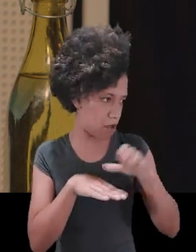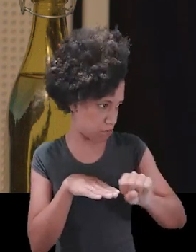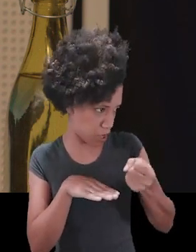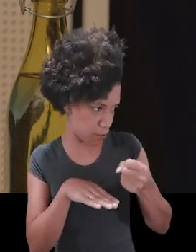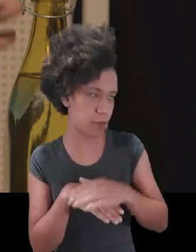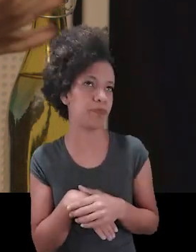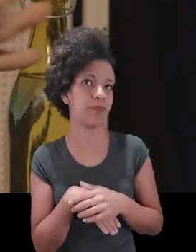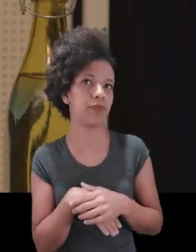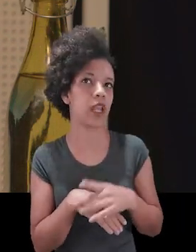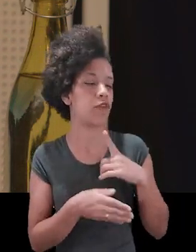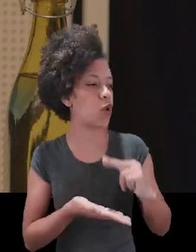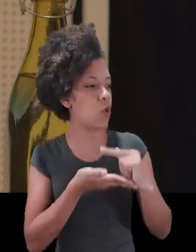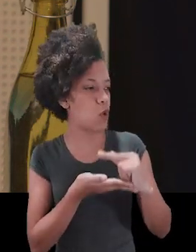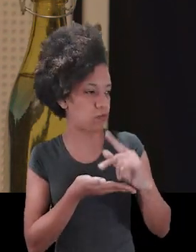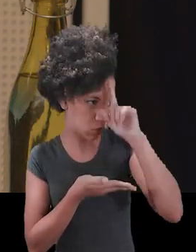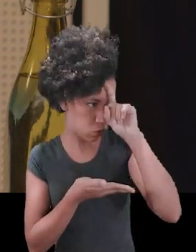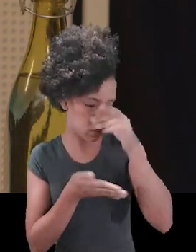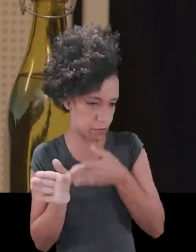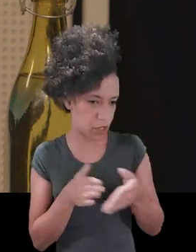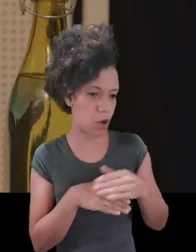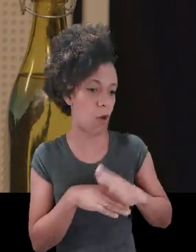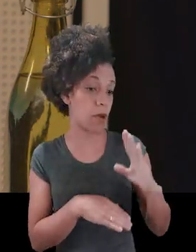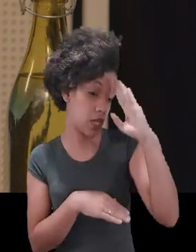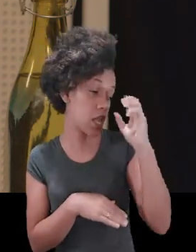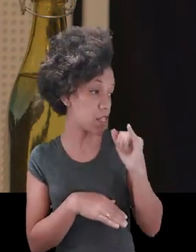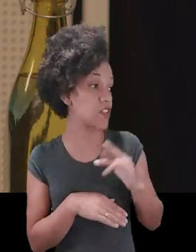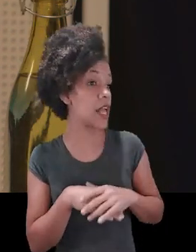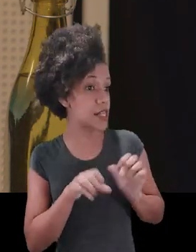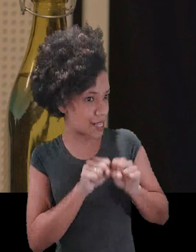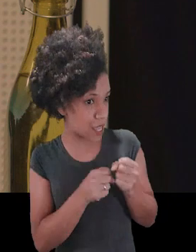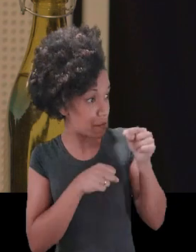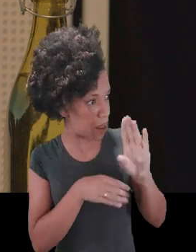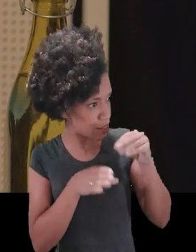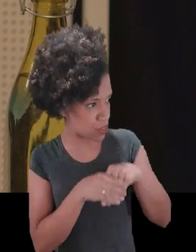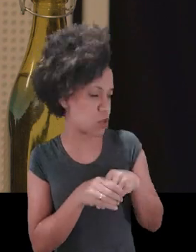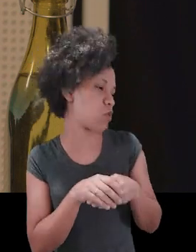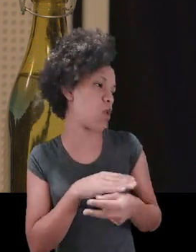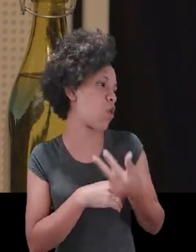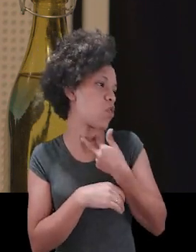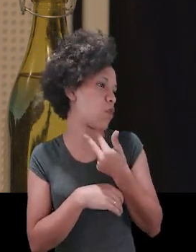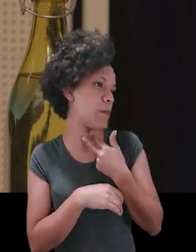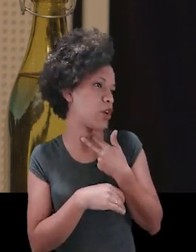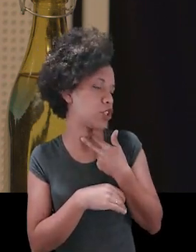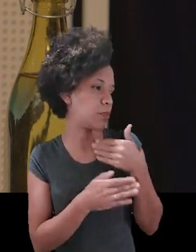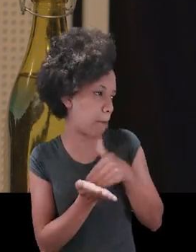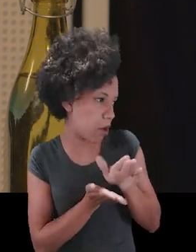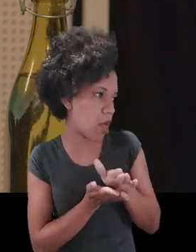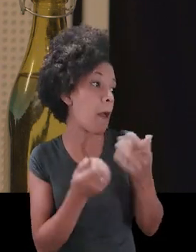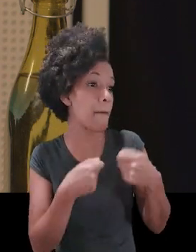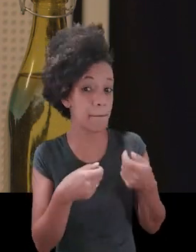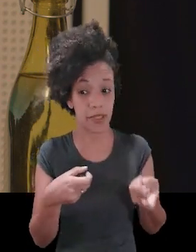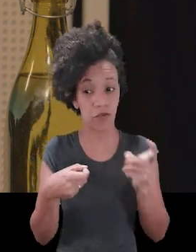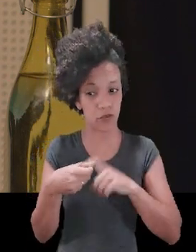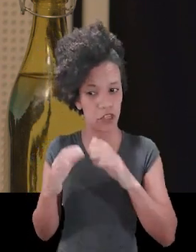parado por ficou no hospital um tempo que sim o exército é um bagulho que se você se quebra lá eles não podem te mandar embora ele tem